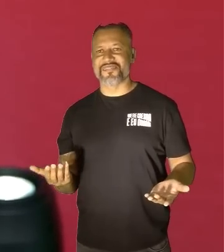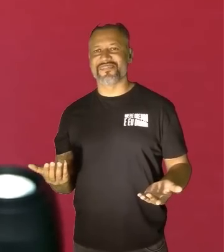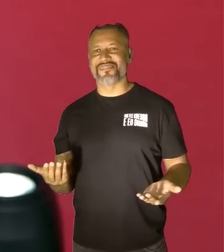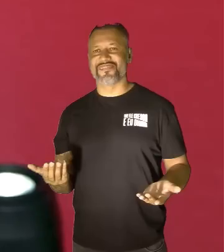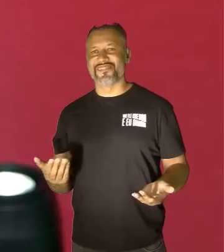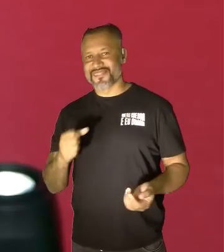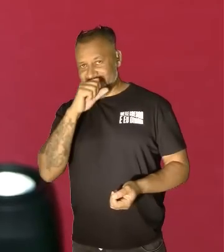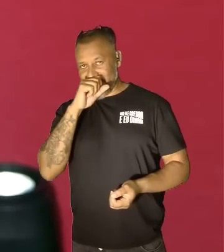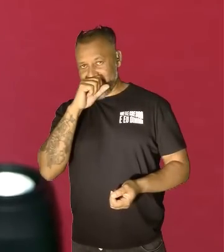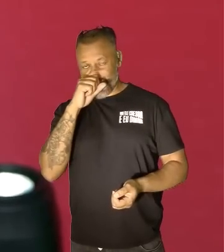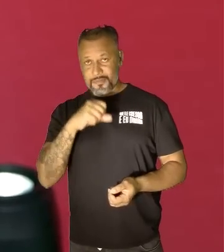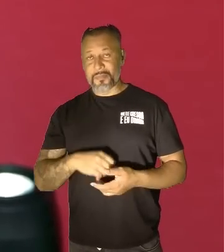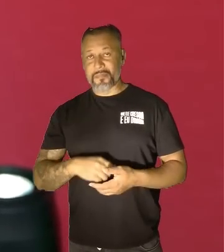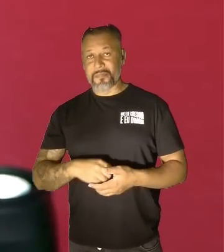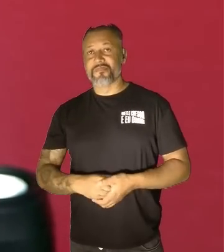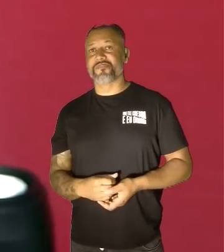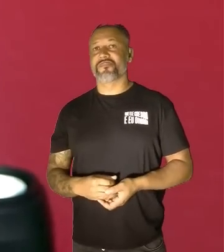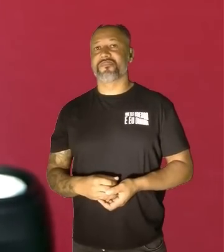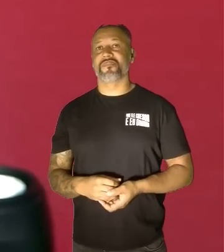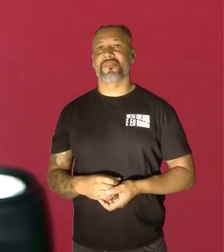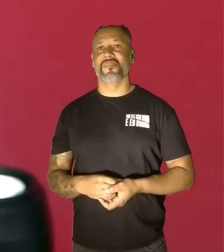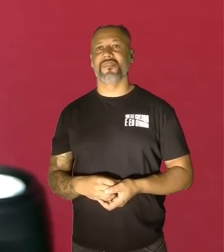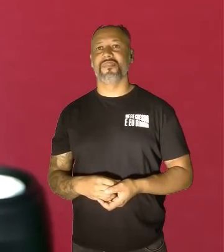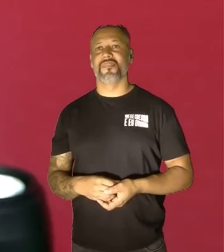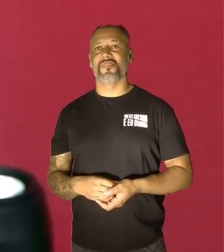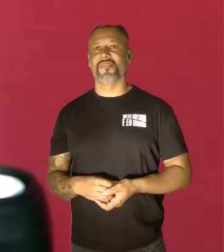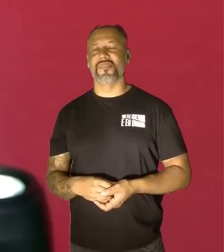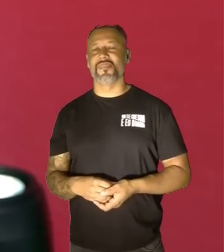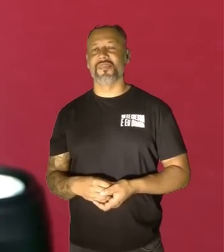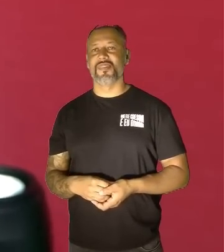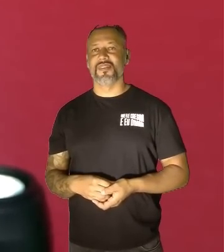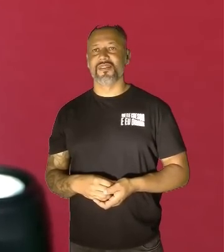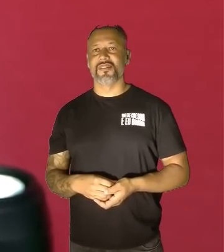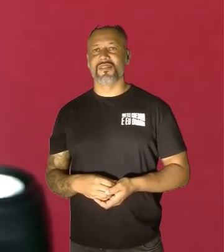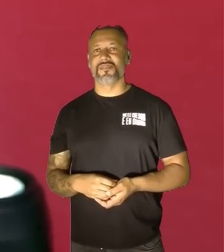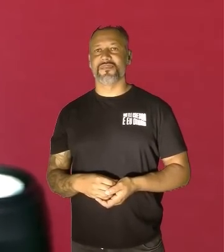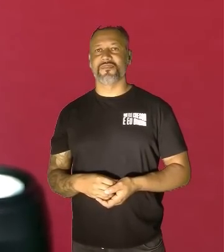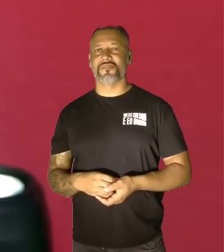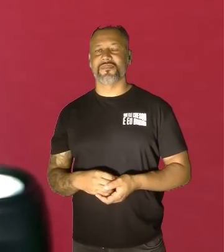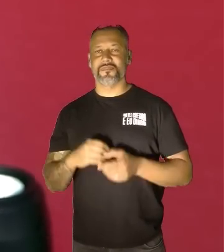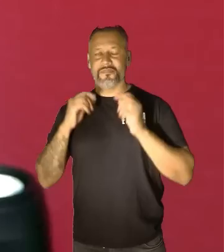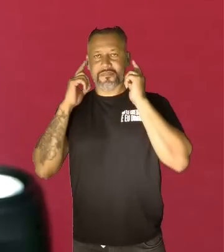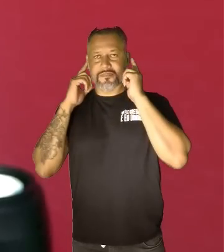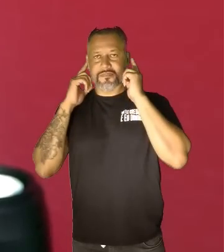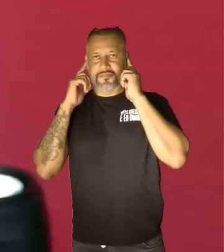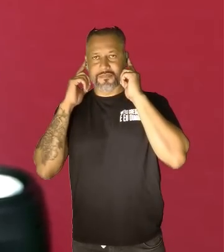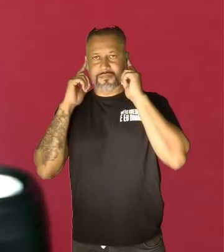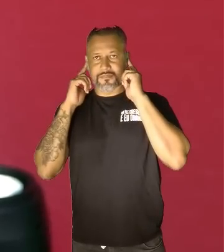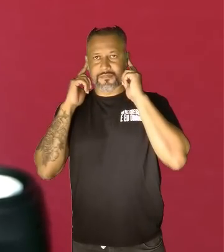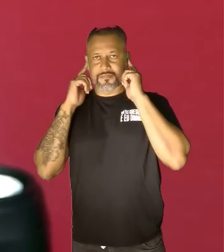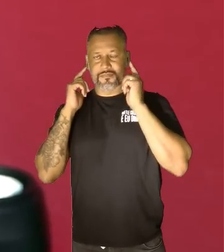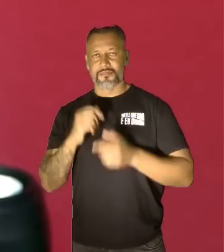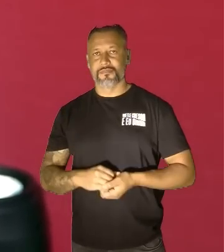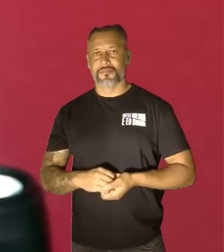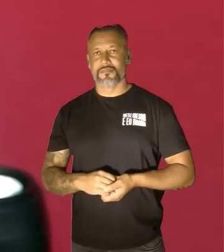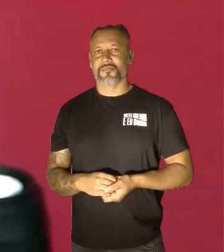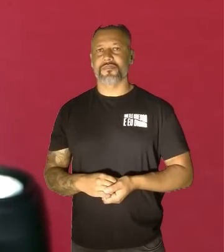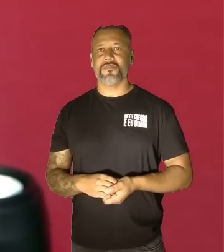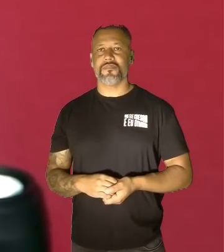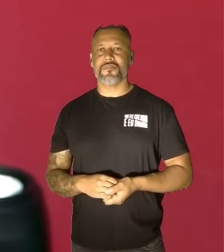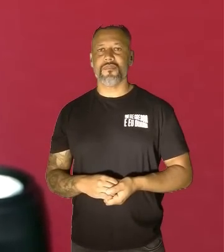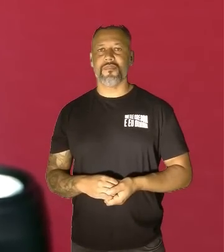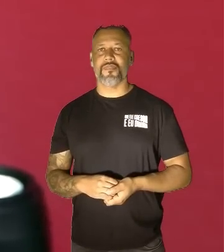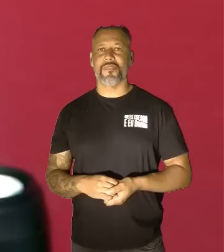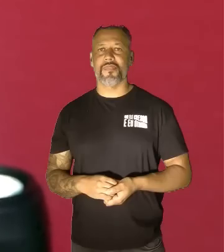as calças parecendo bermuda. É uma coisa de doido. Mas por mais que seja custoso, Todo pai ama ver